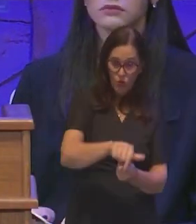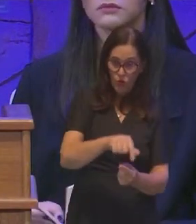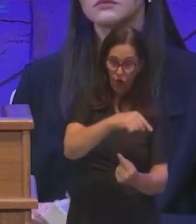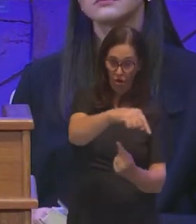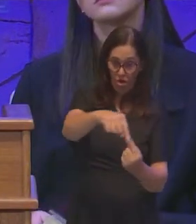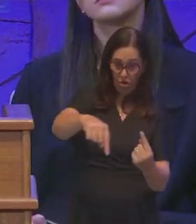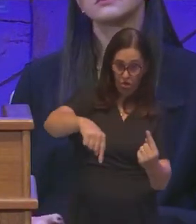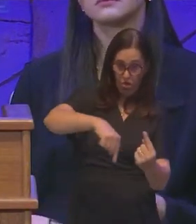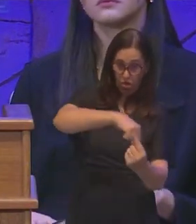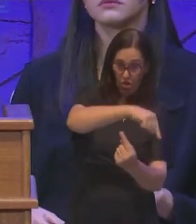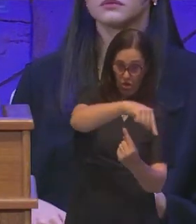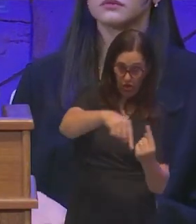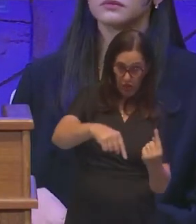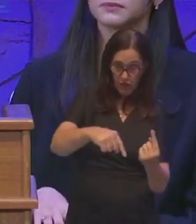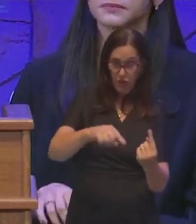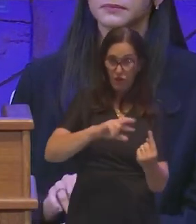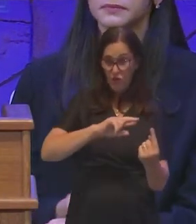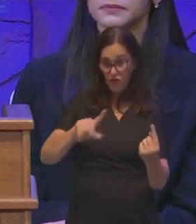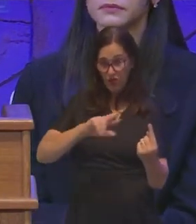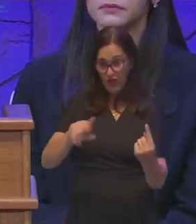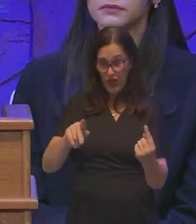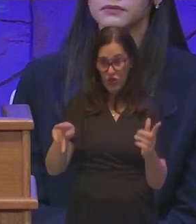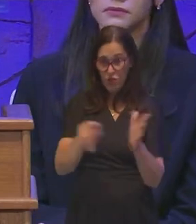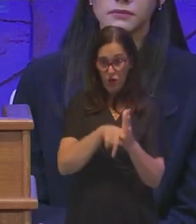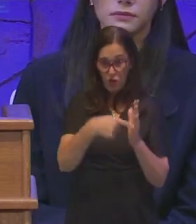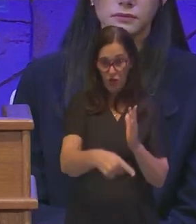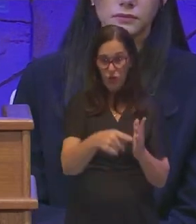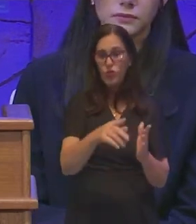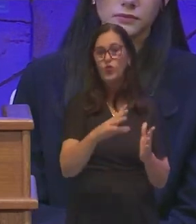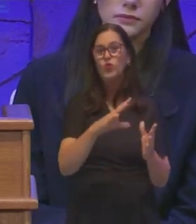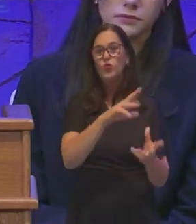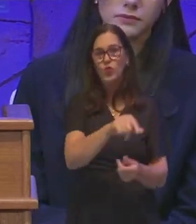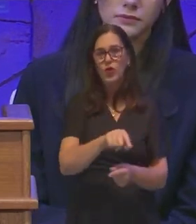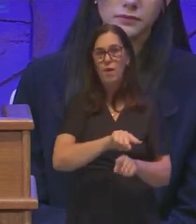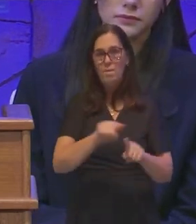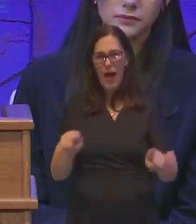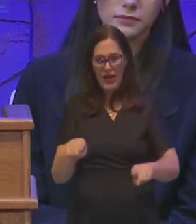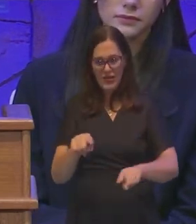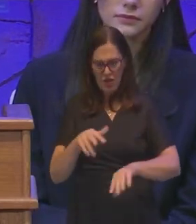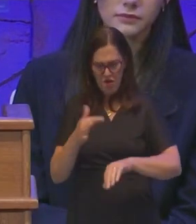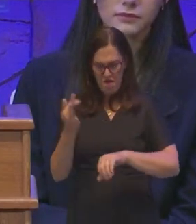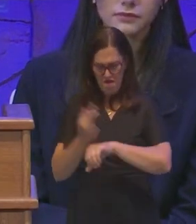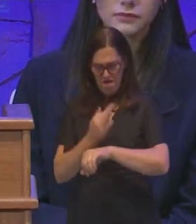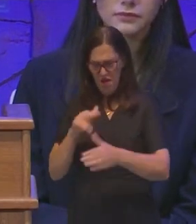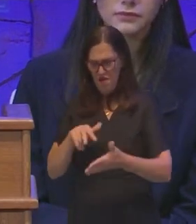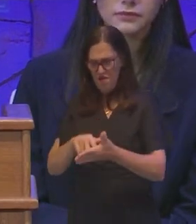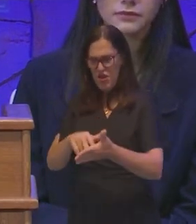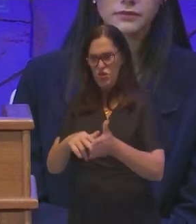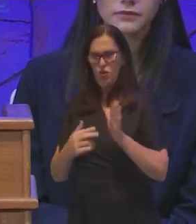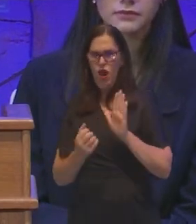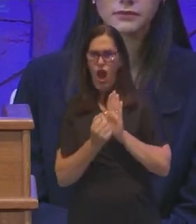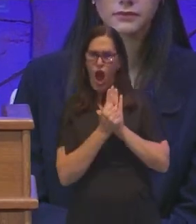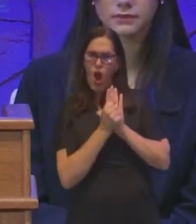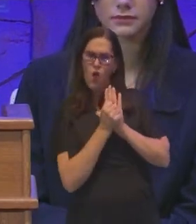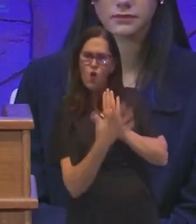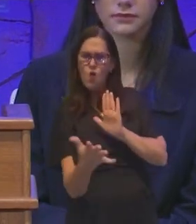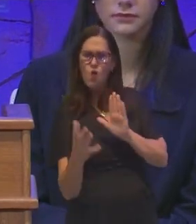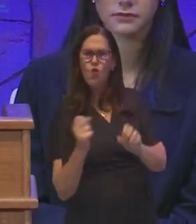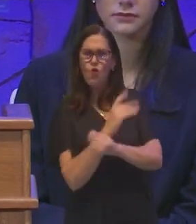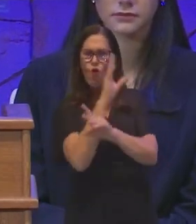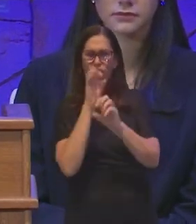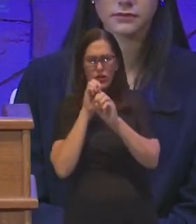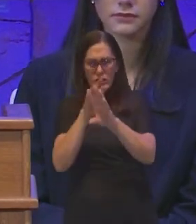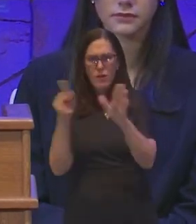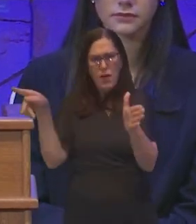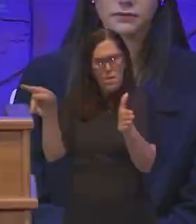por padrões mundanos, e ainda assim mantermos o reflexo da glória de Cristo e dos seus